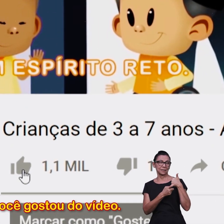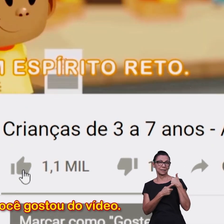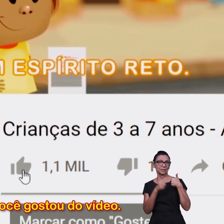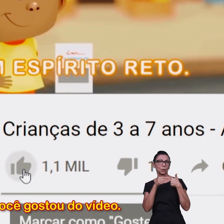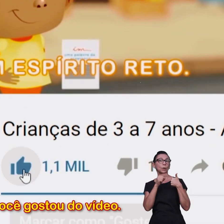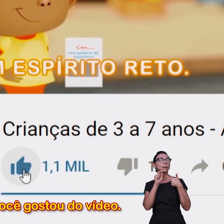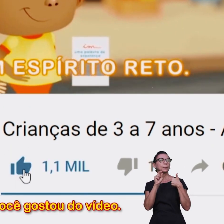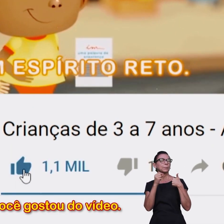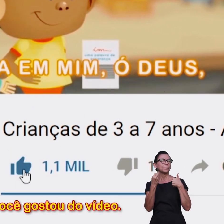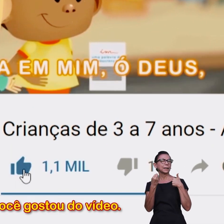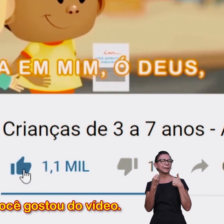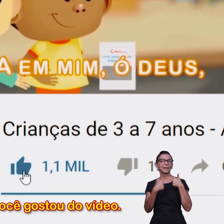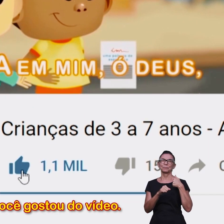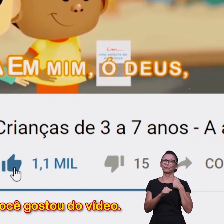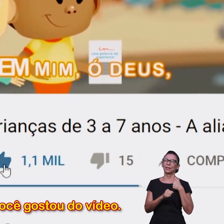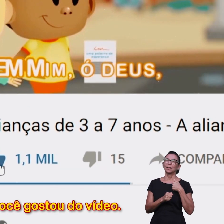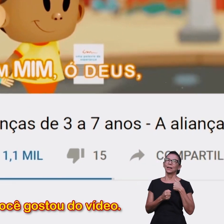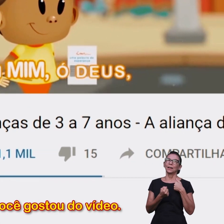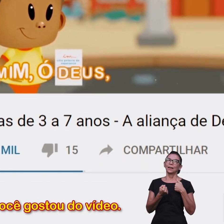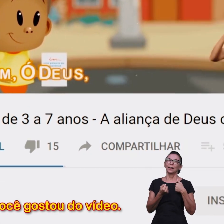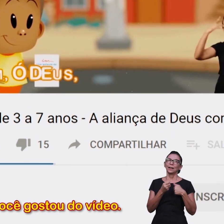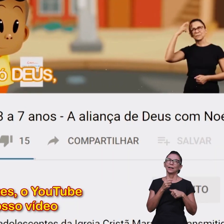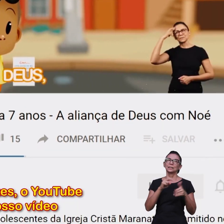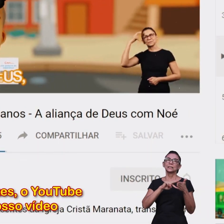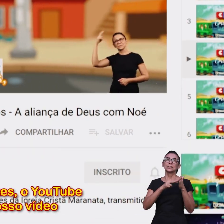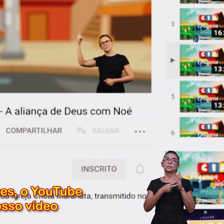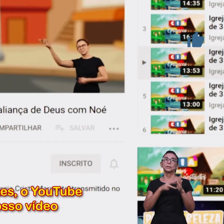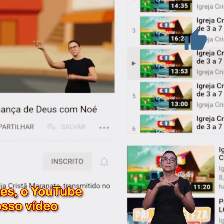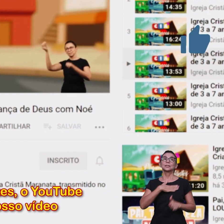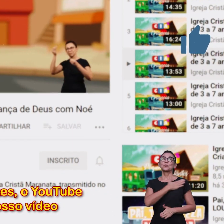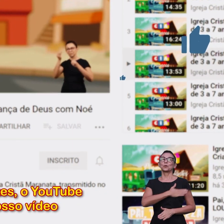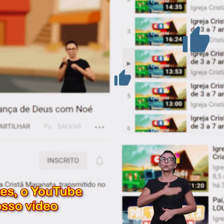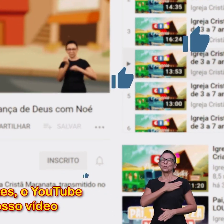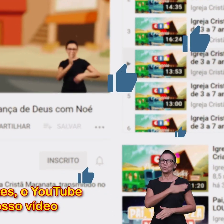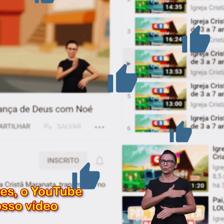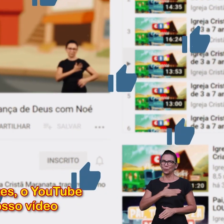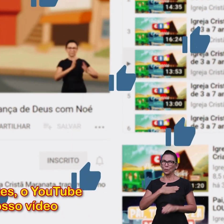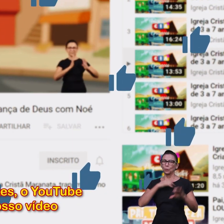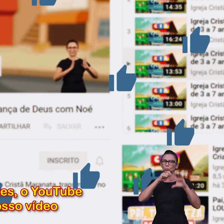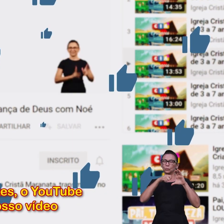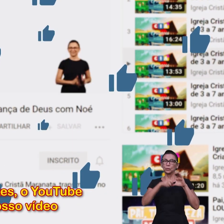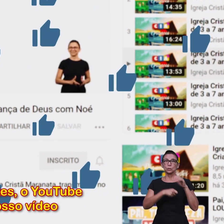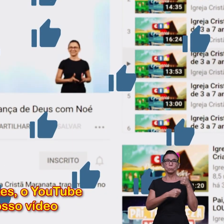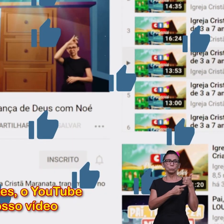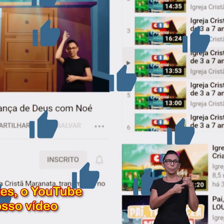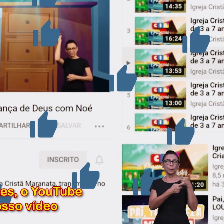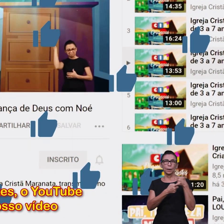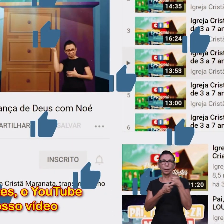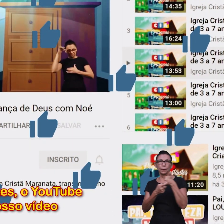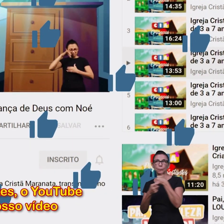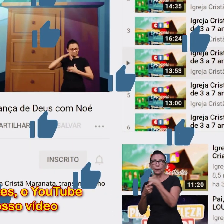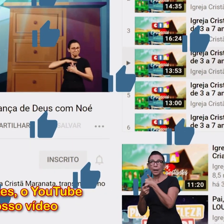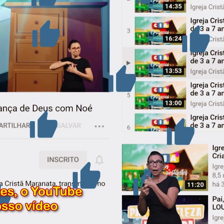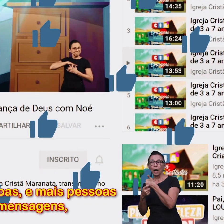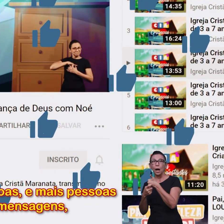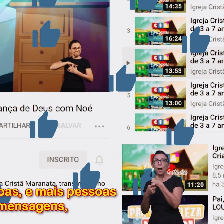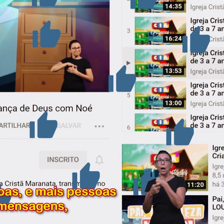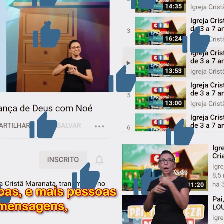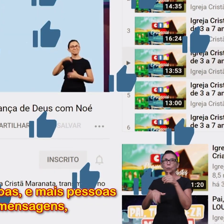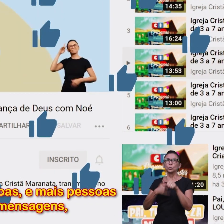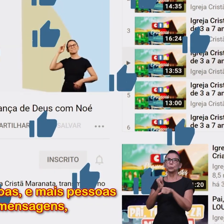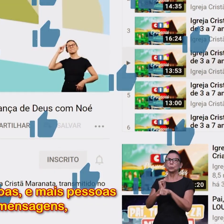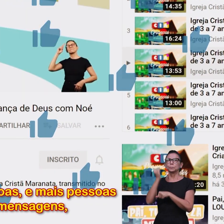joinha, é uma forma de dizer que você gostou do vídeo. Ao receber muitos likes, o YouTube entende que o nosso vídeo